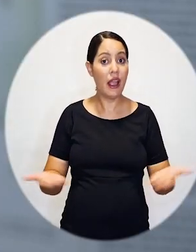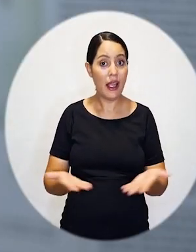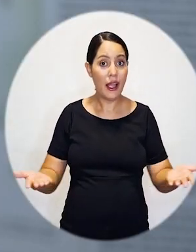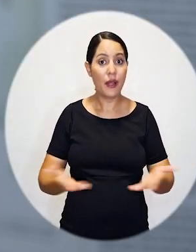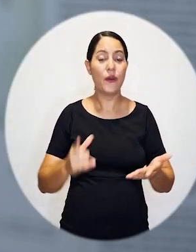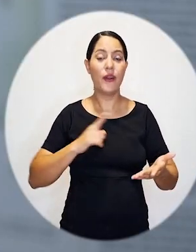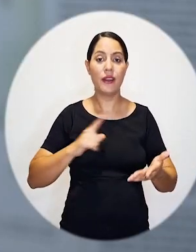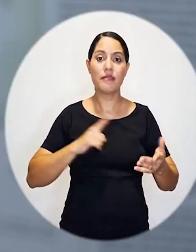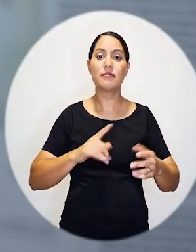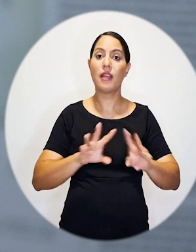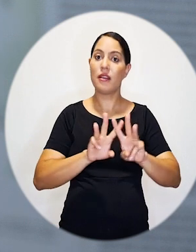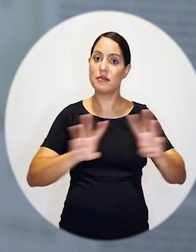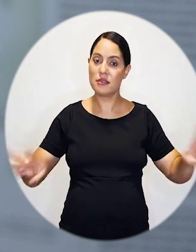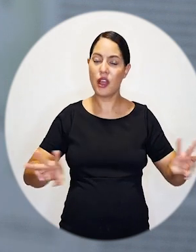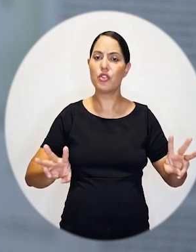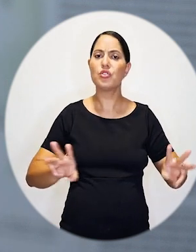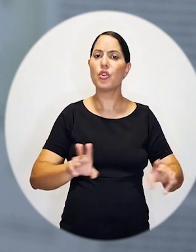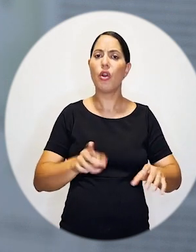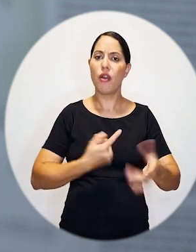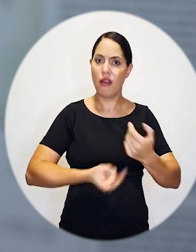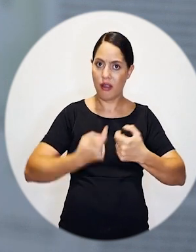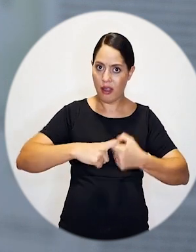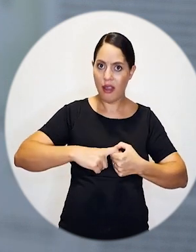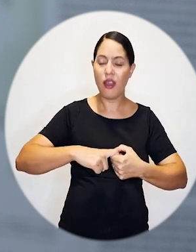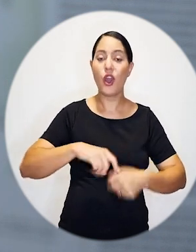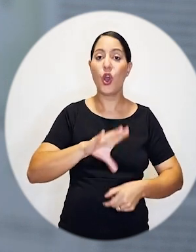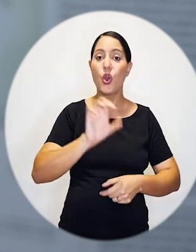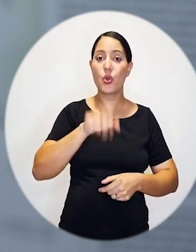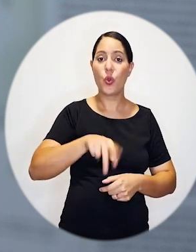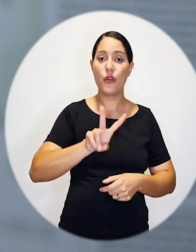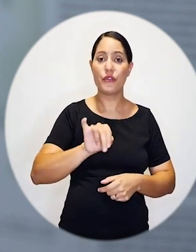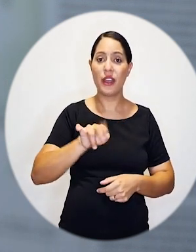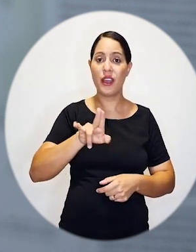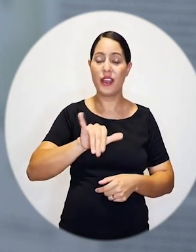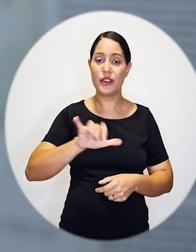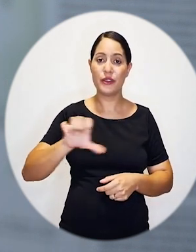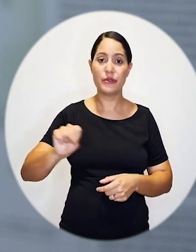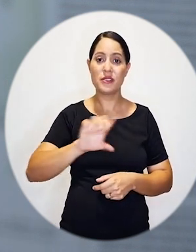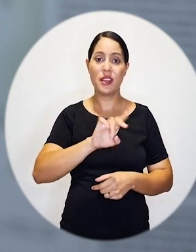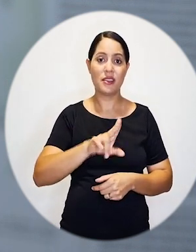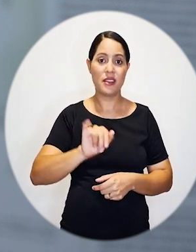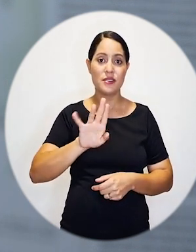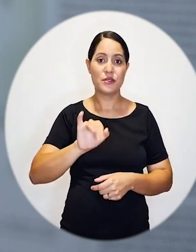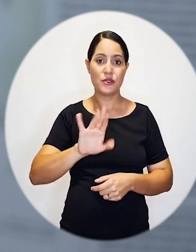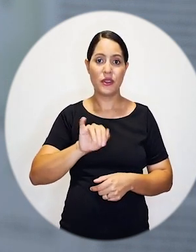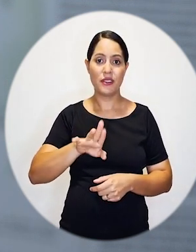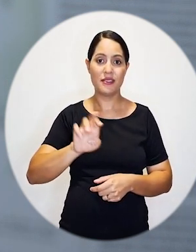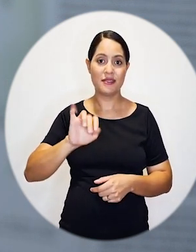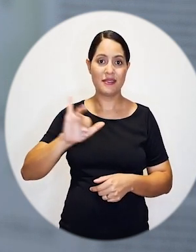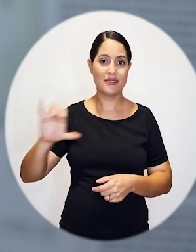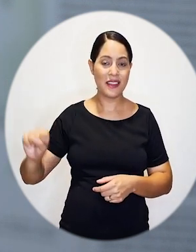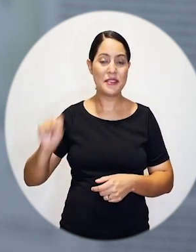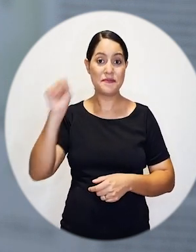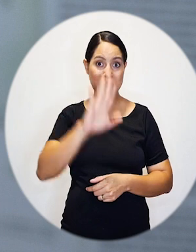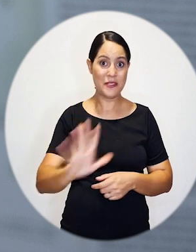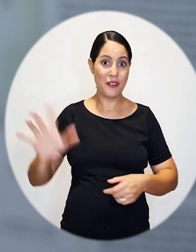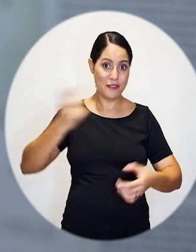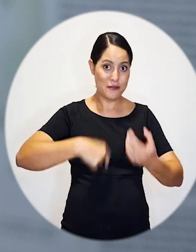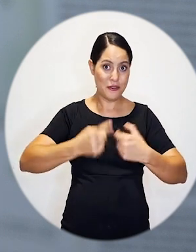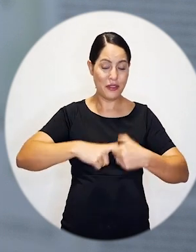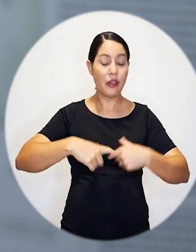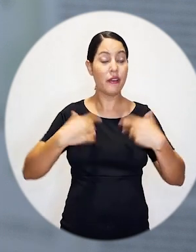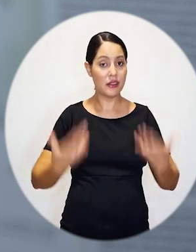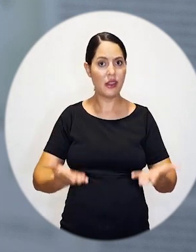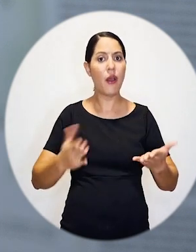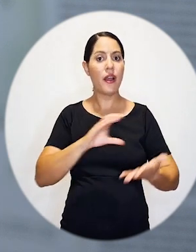aos Advogados passa a se chamar Convênios Nacionais. O endereço para acesso é o novo site da Coordenação Nacional das Caixas